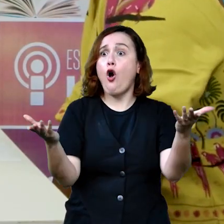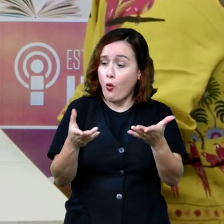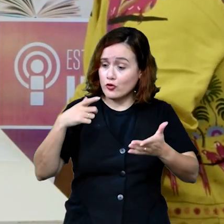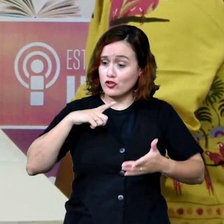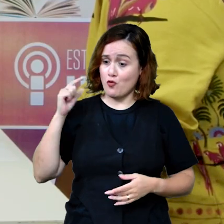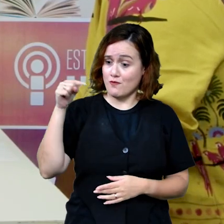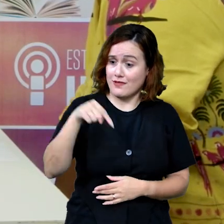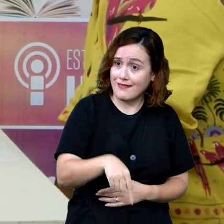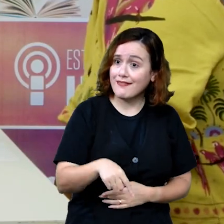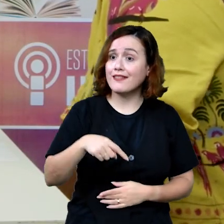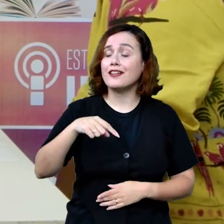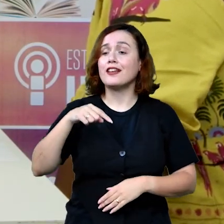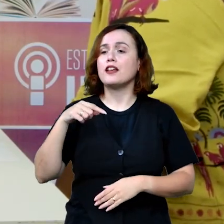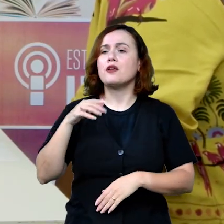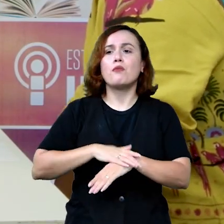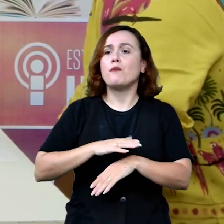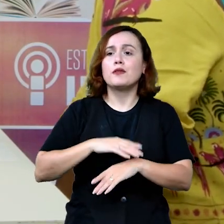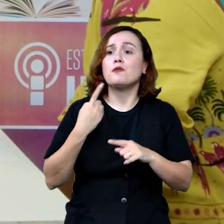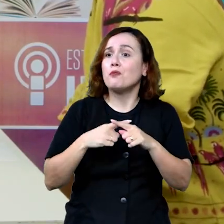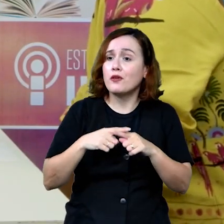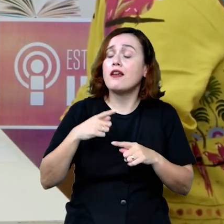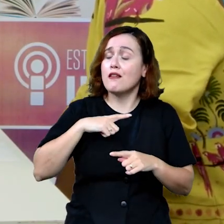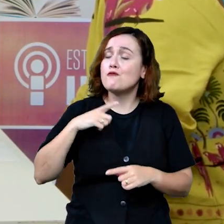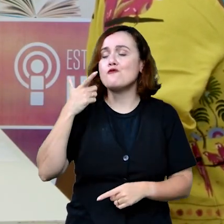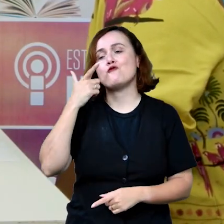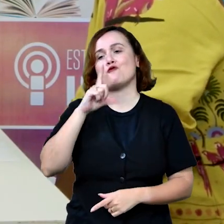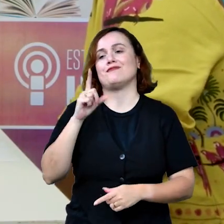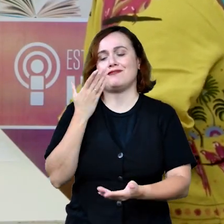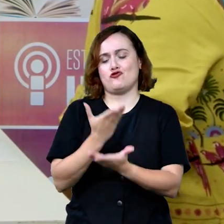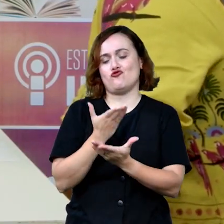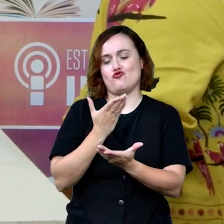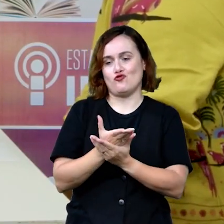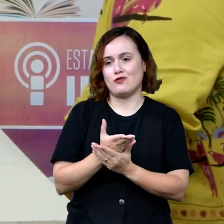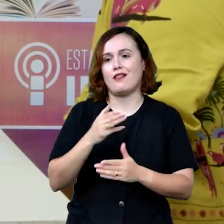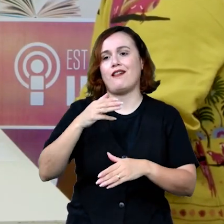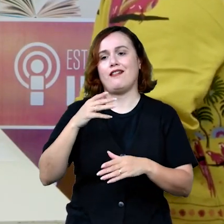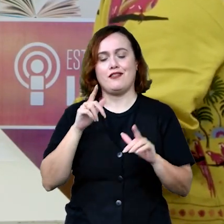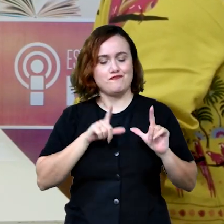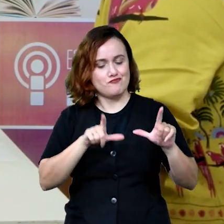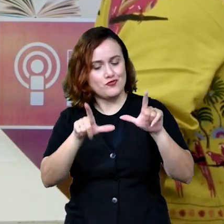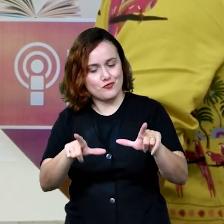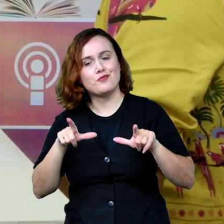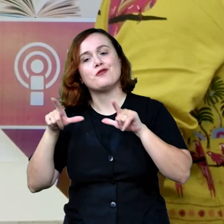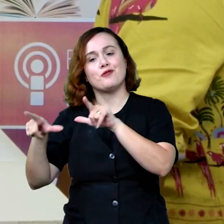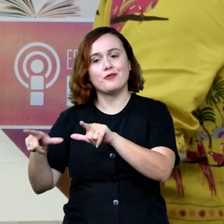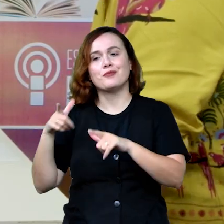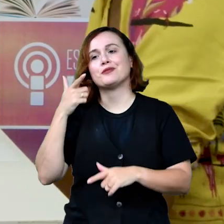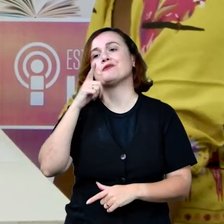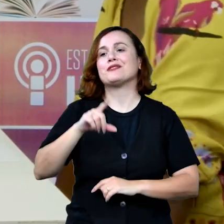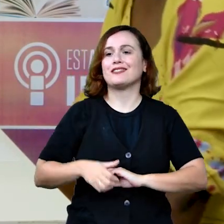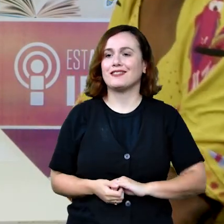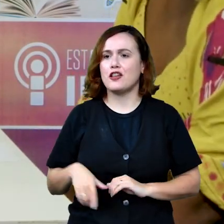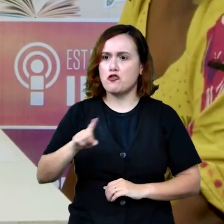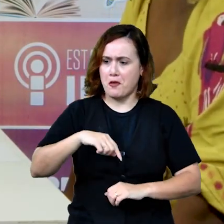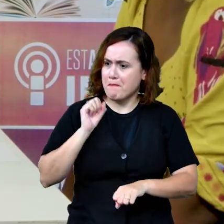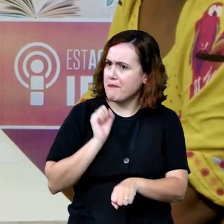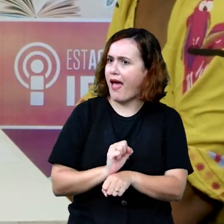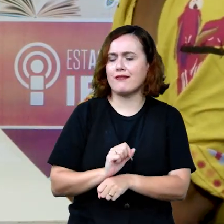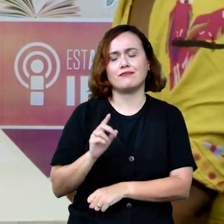aqui conversando com você por causa do meu estudo, por causa dos meus diplomas. Então, a gente não pode parar, não.